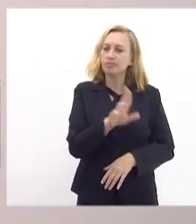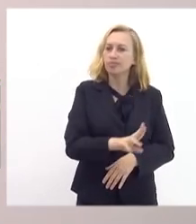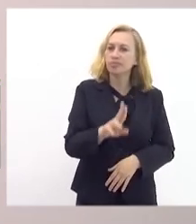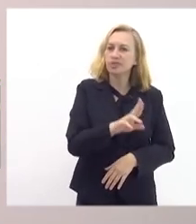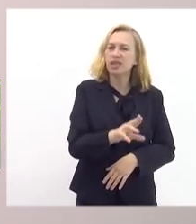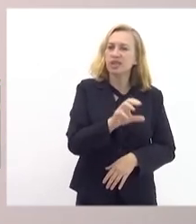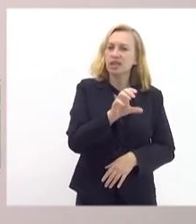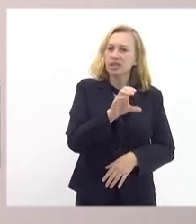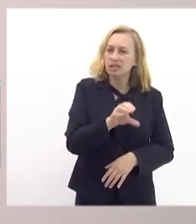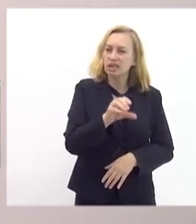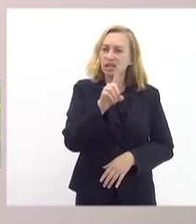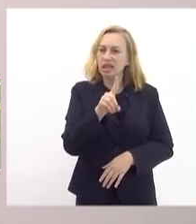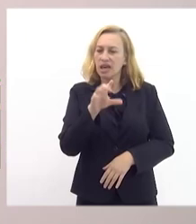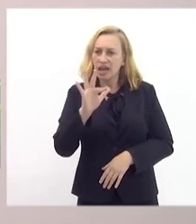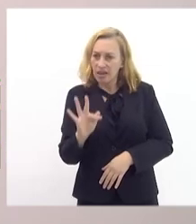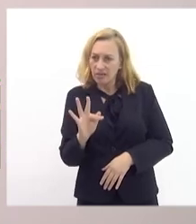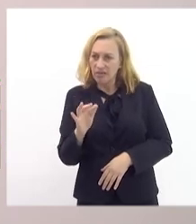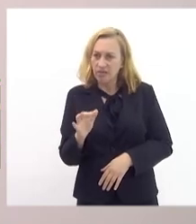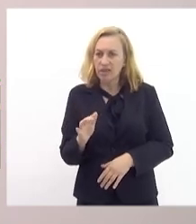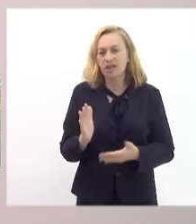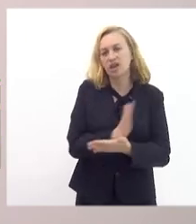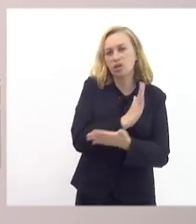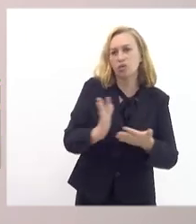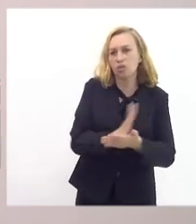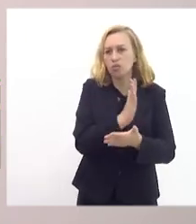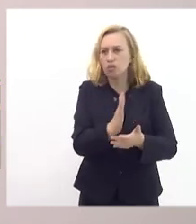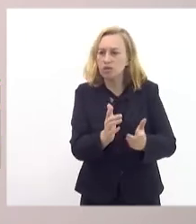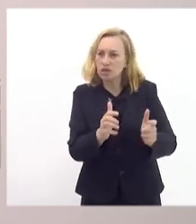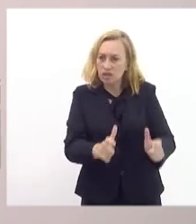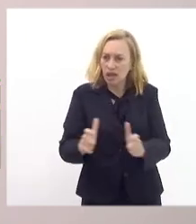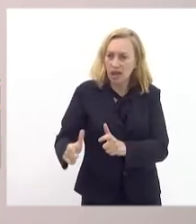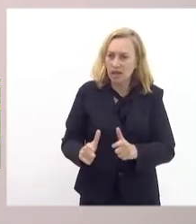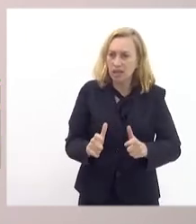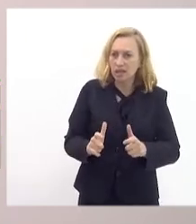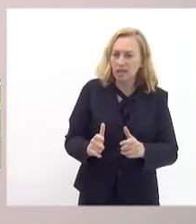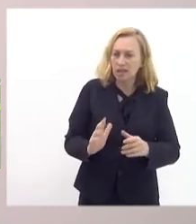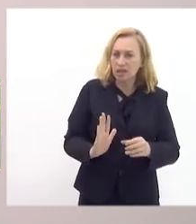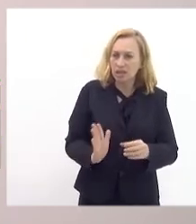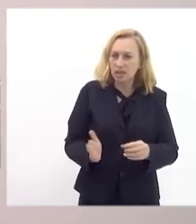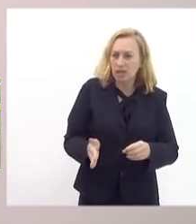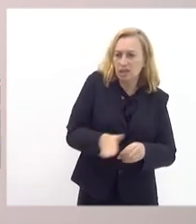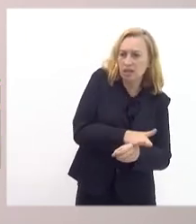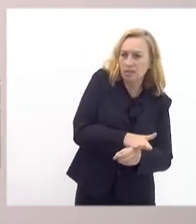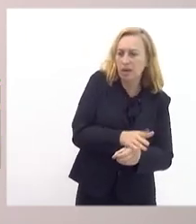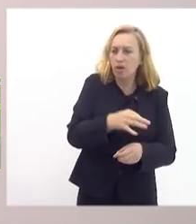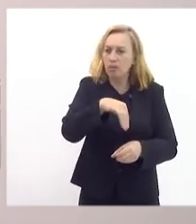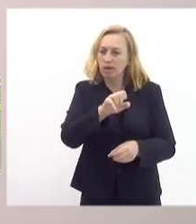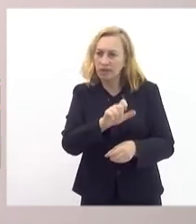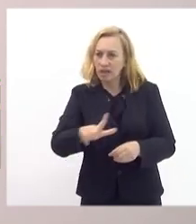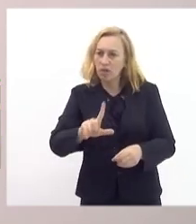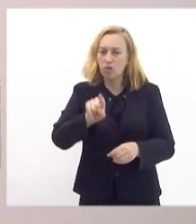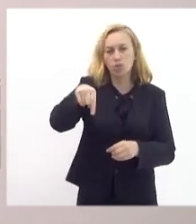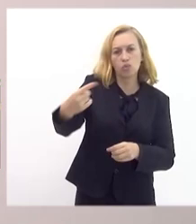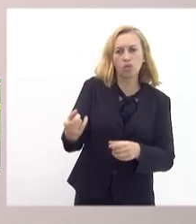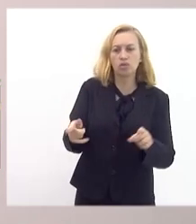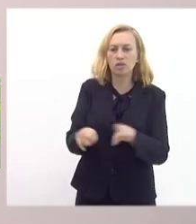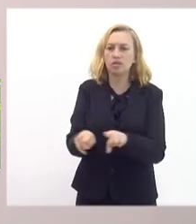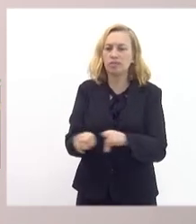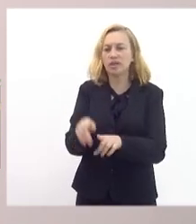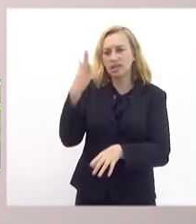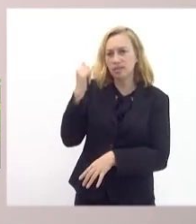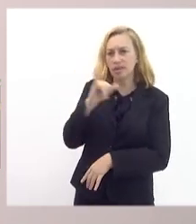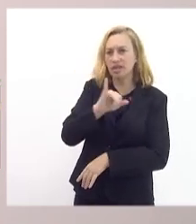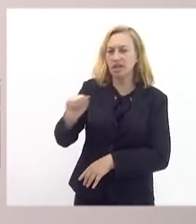usar o icdf é em algumas áreas tampar aqueles metais uma outra situação fiquei saber do